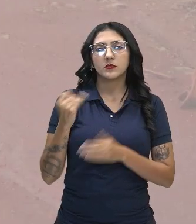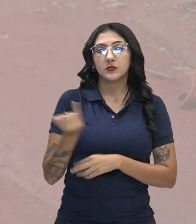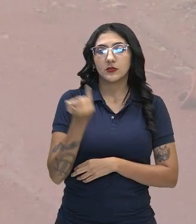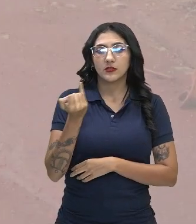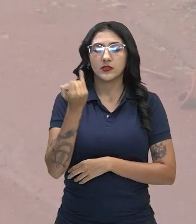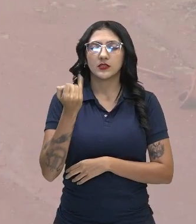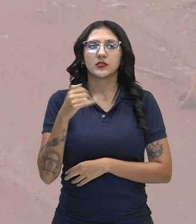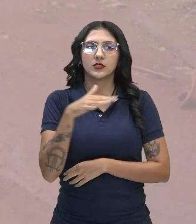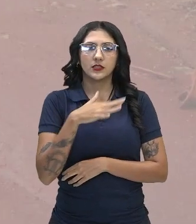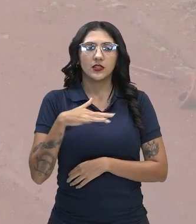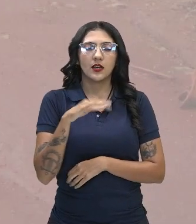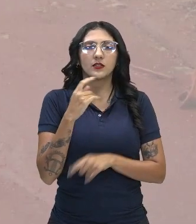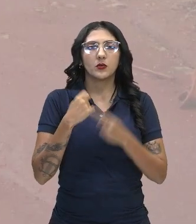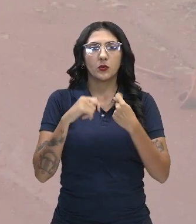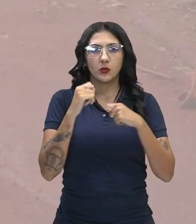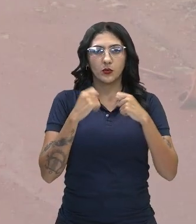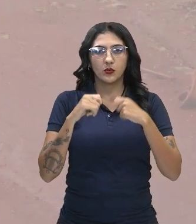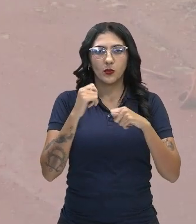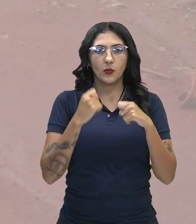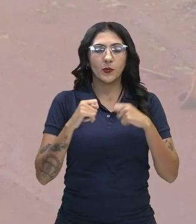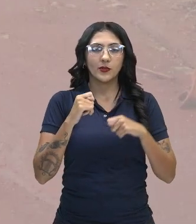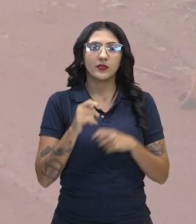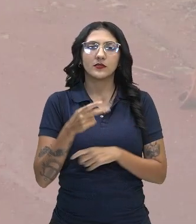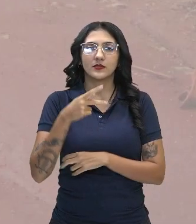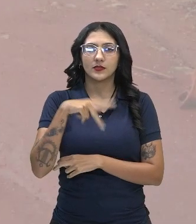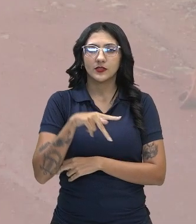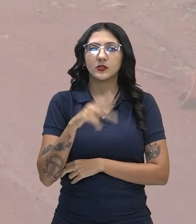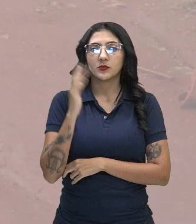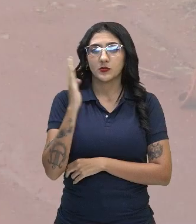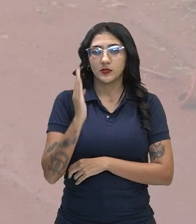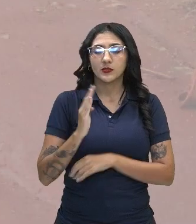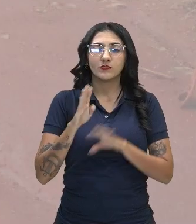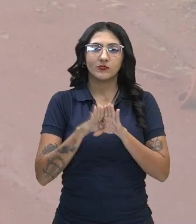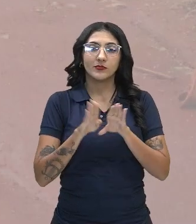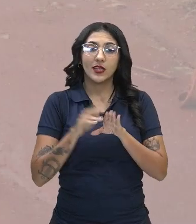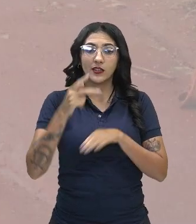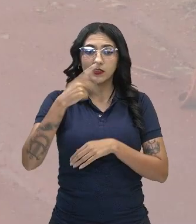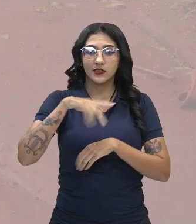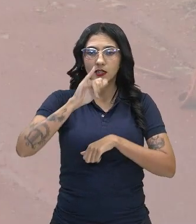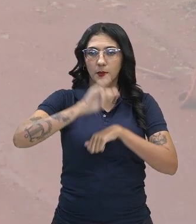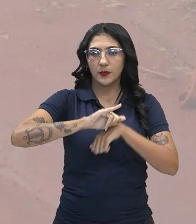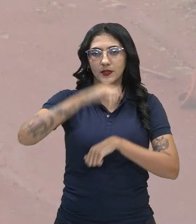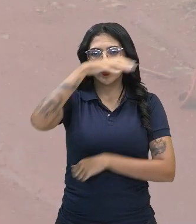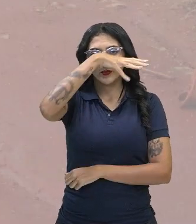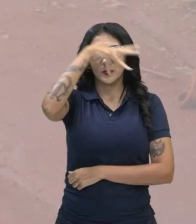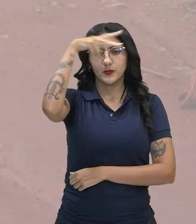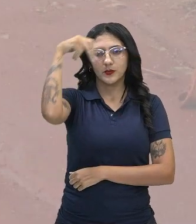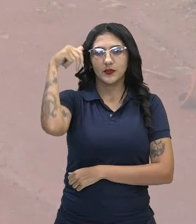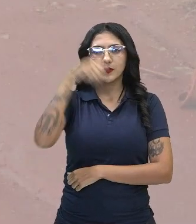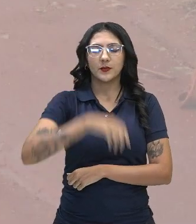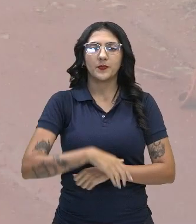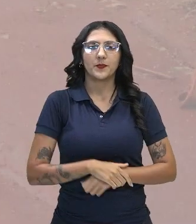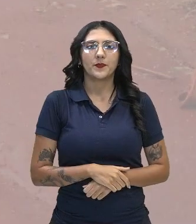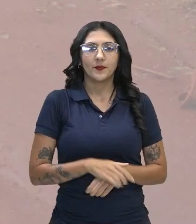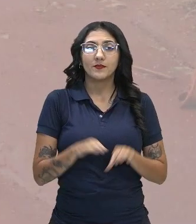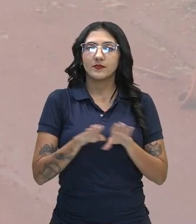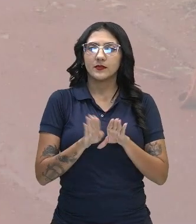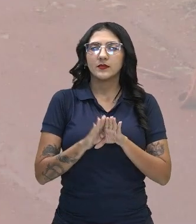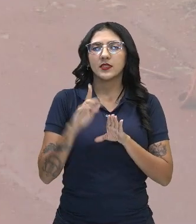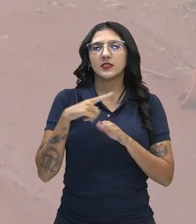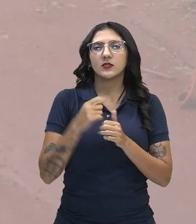econômica do Amazonas, a capital, que é Manaus, e é um projeto que ele vem junto nessa linha